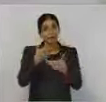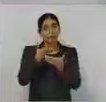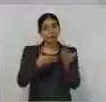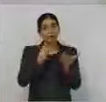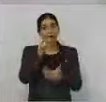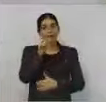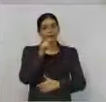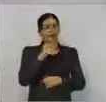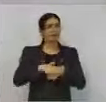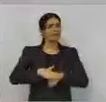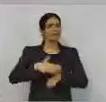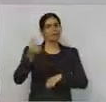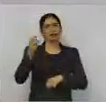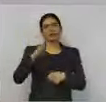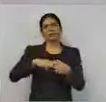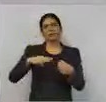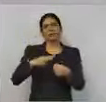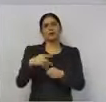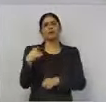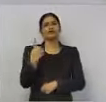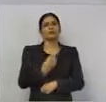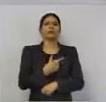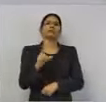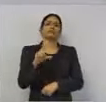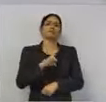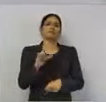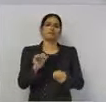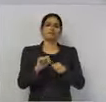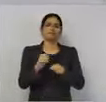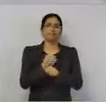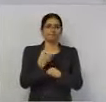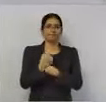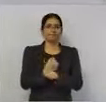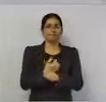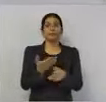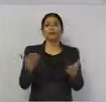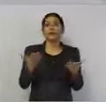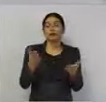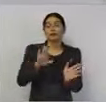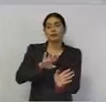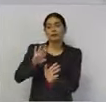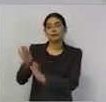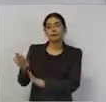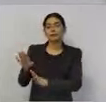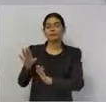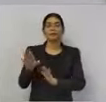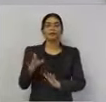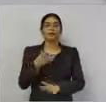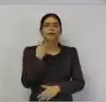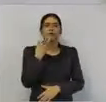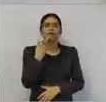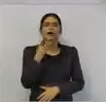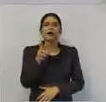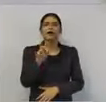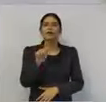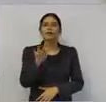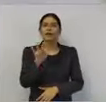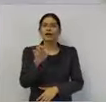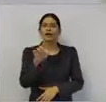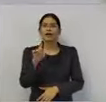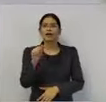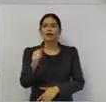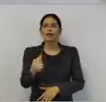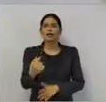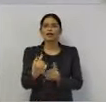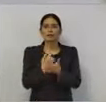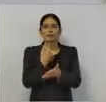método que a gente tinha para fazer esse tipo de obra. Agora, voltando ao caso aqui da nossa Rafaela, quero agradecer